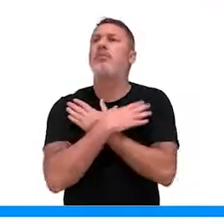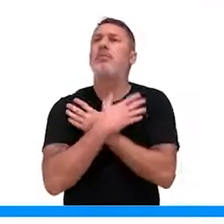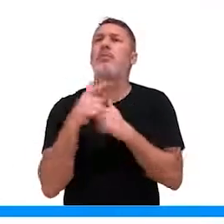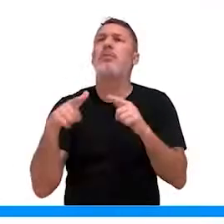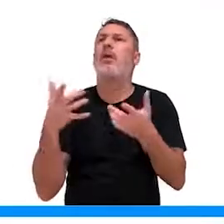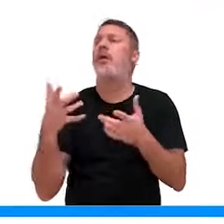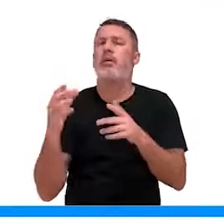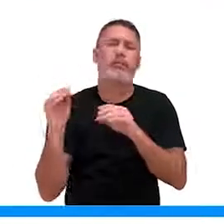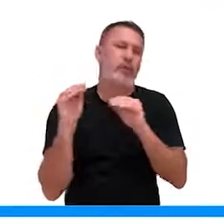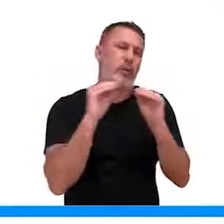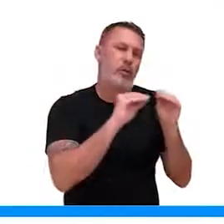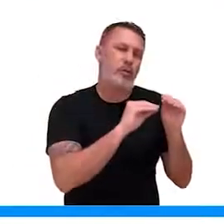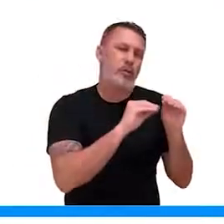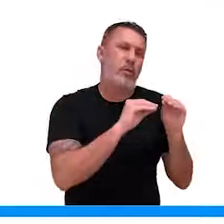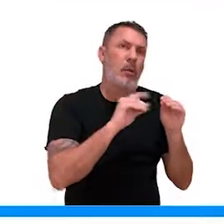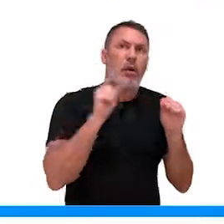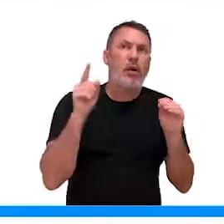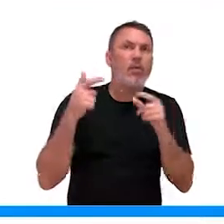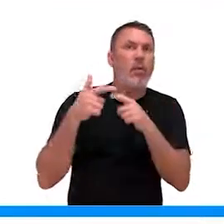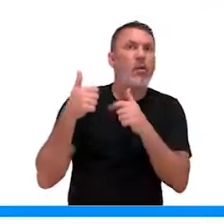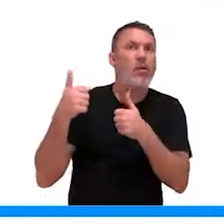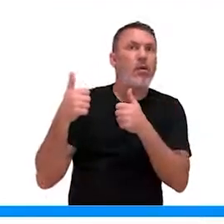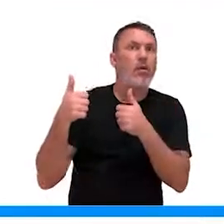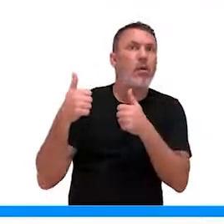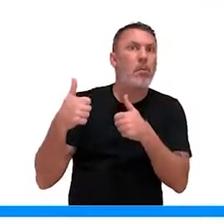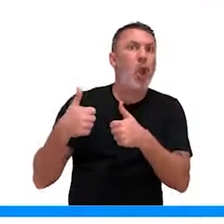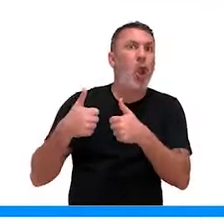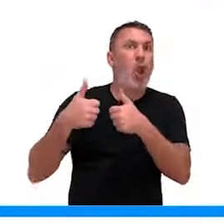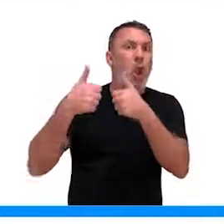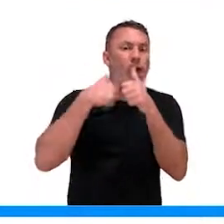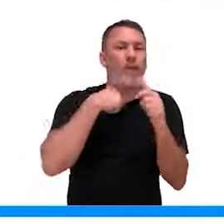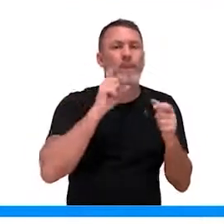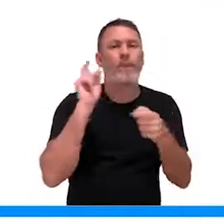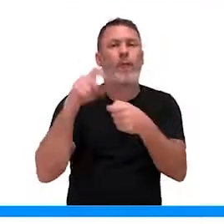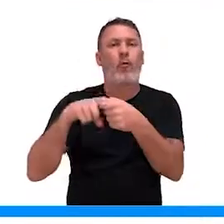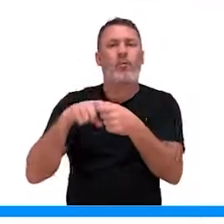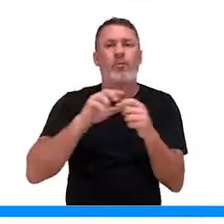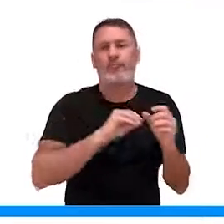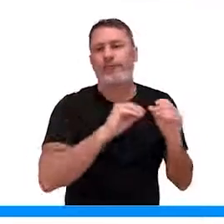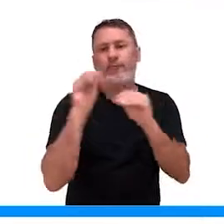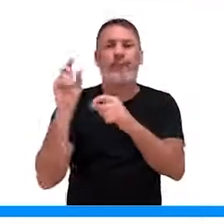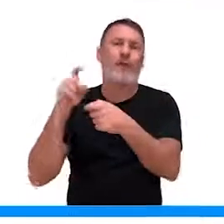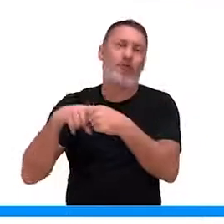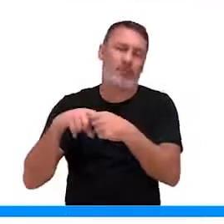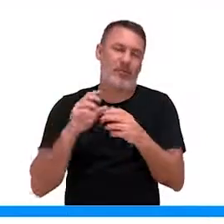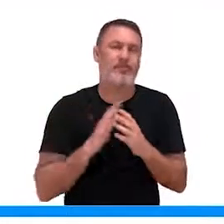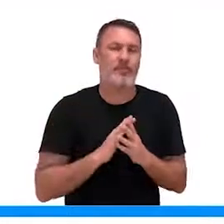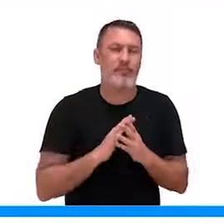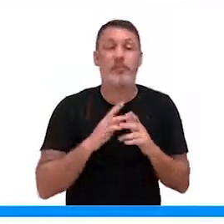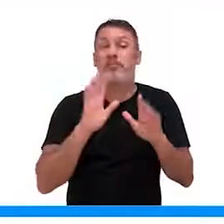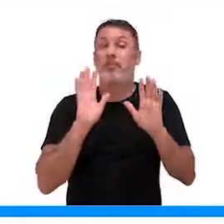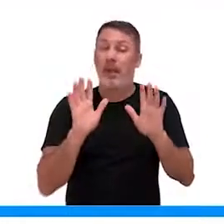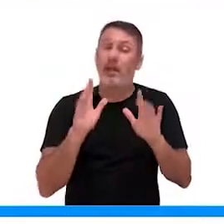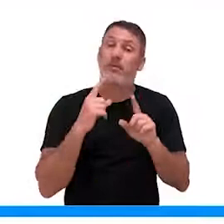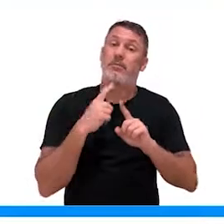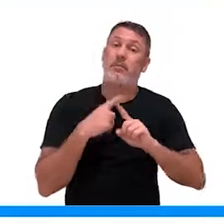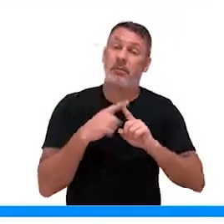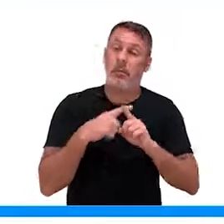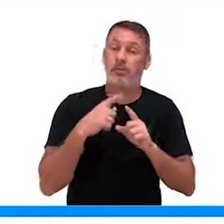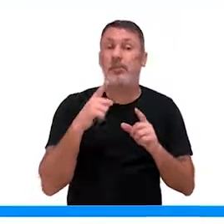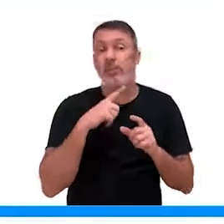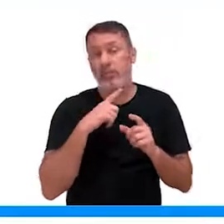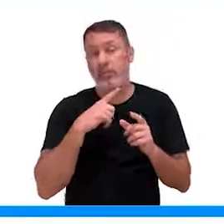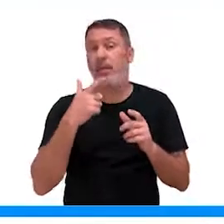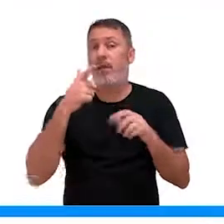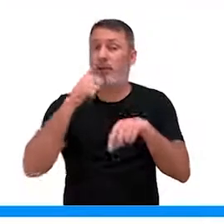às melhorias já usufruídas em muitos estados dessa região. Mas é aquilo. Como também